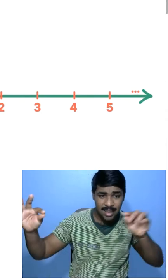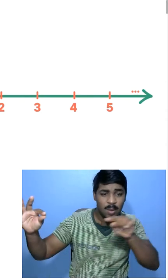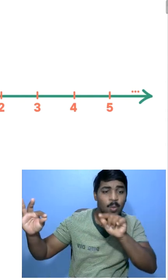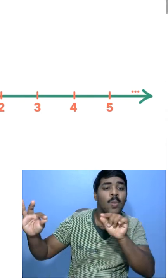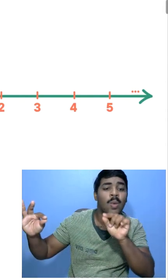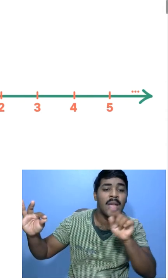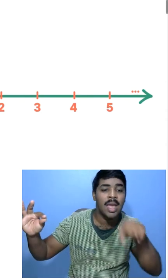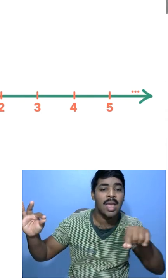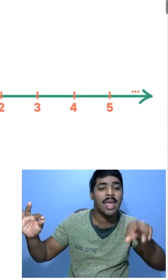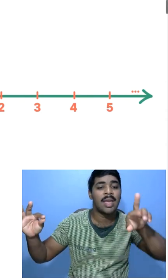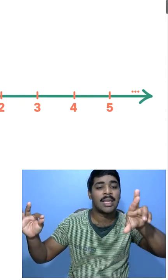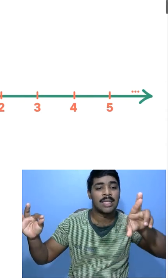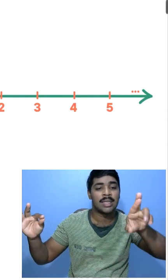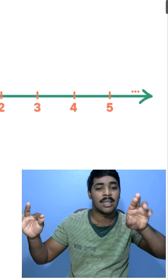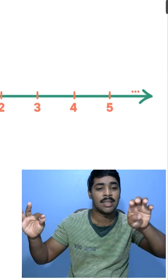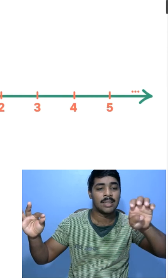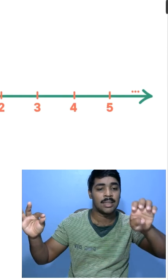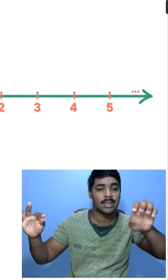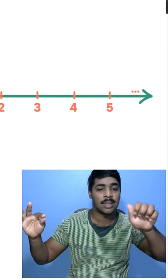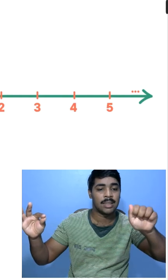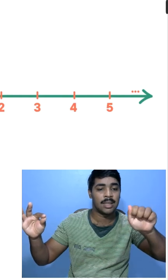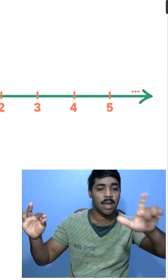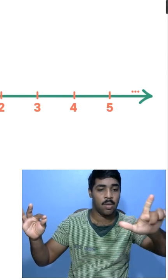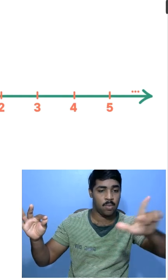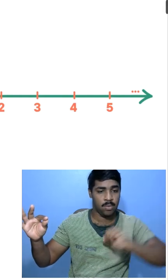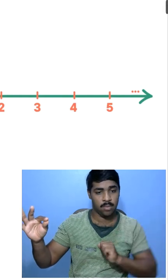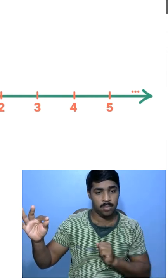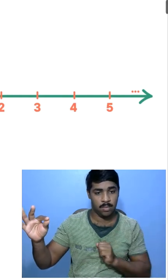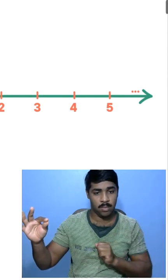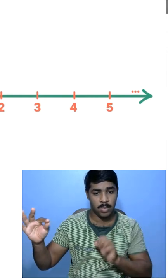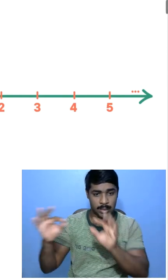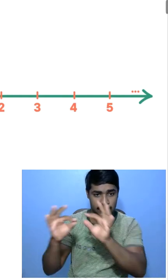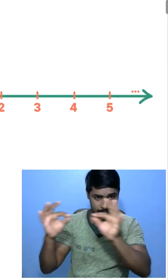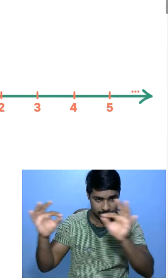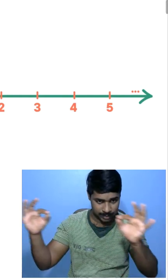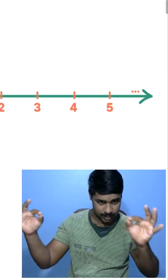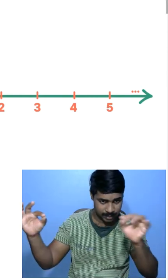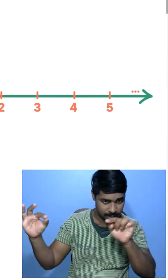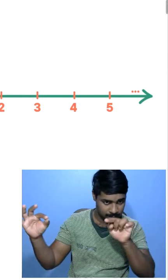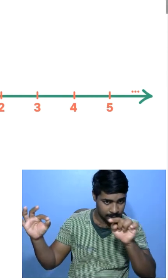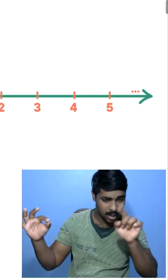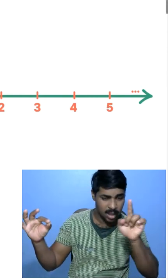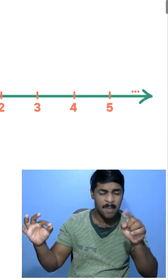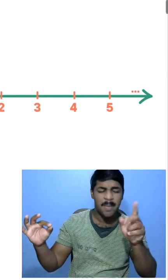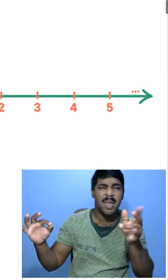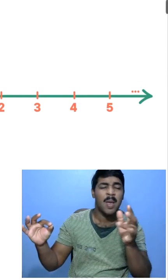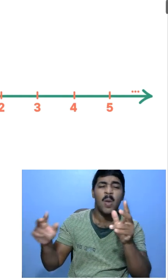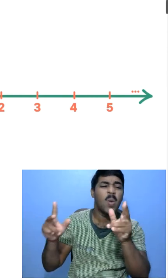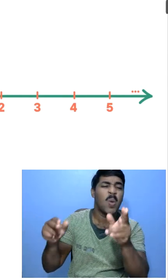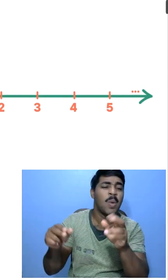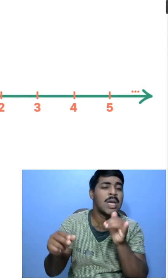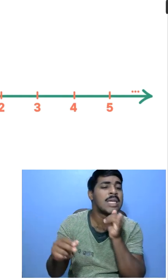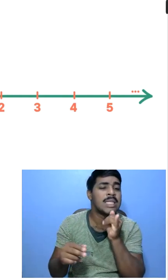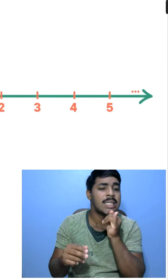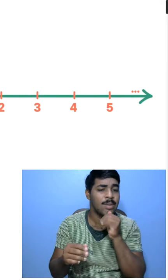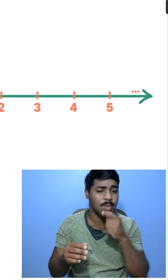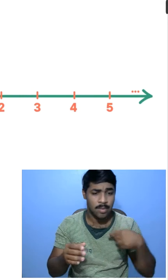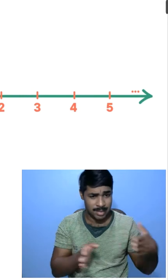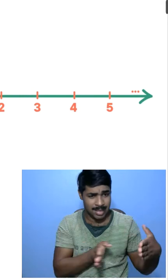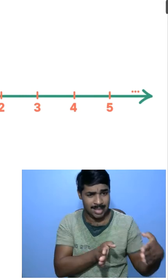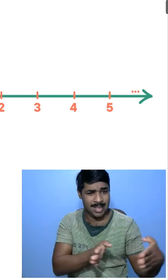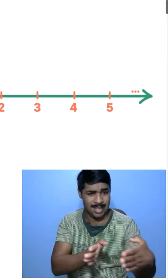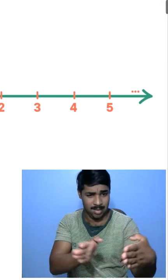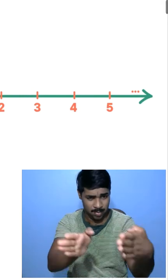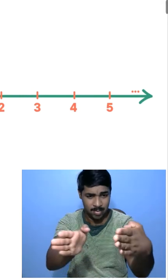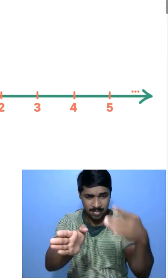Vamos imaginar essa mesma reta, vamos dar um nome para ela de que ela é uma espécie de estrada. E do centro dessa estrada, no meio dessa estrada,